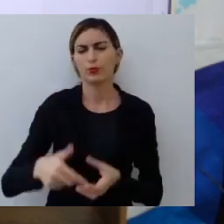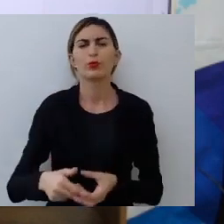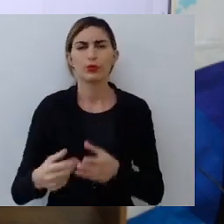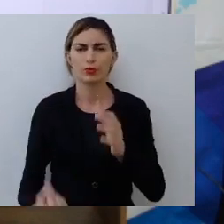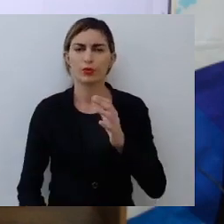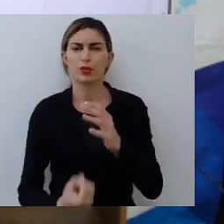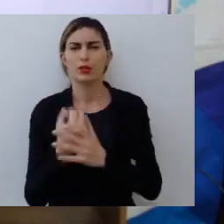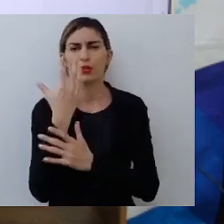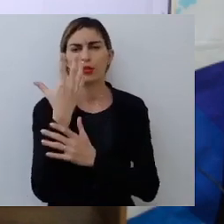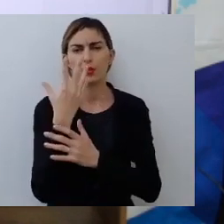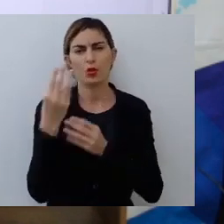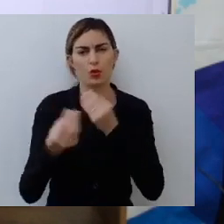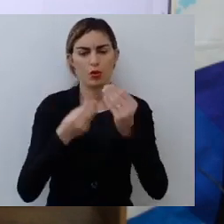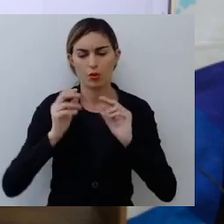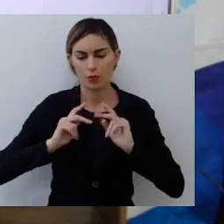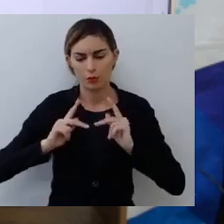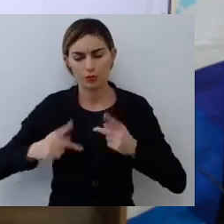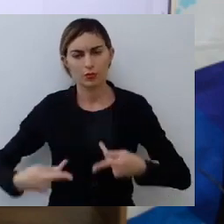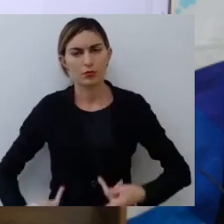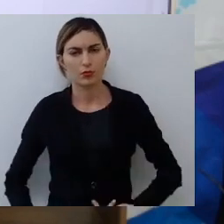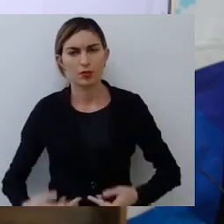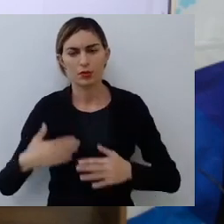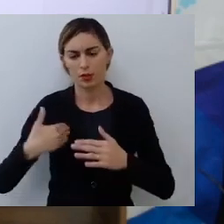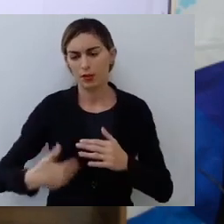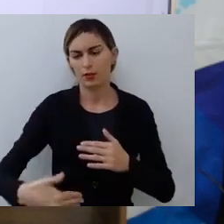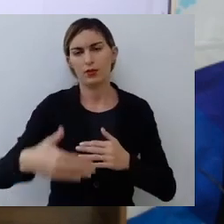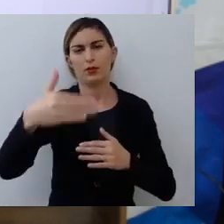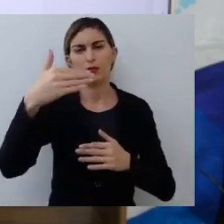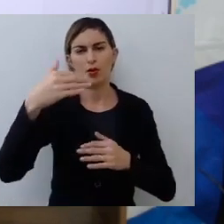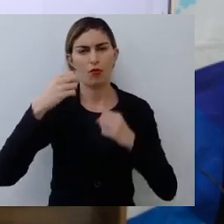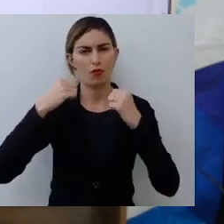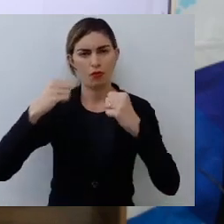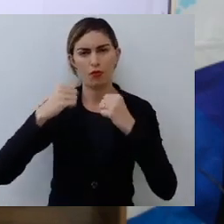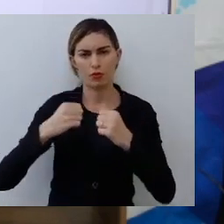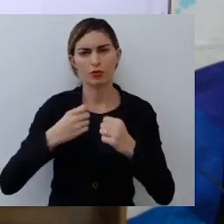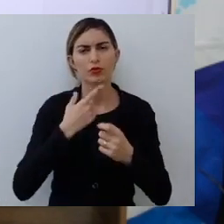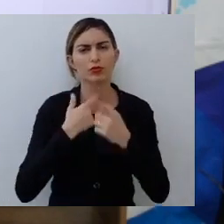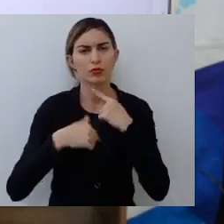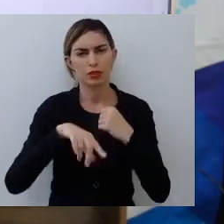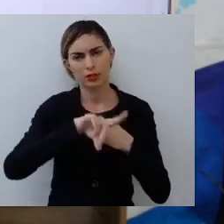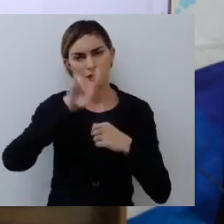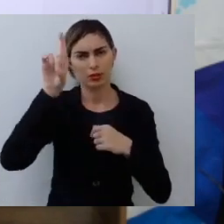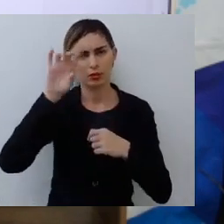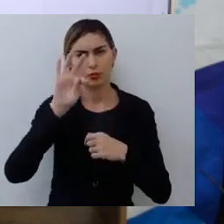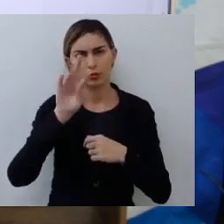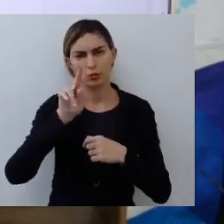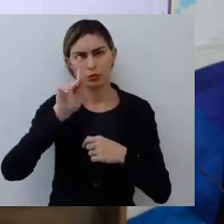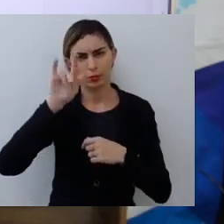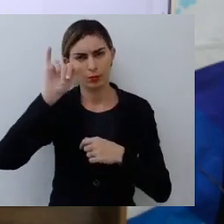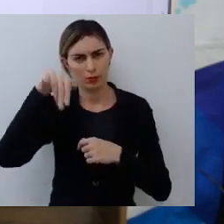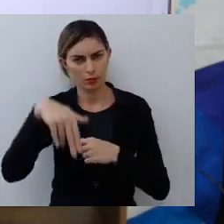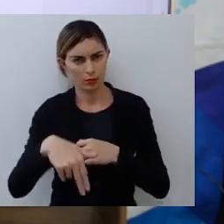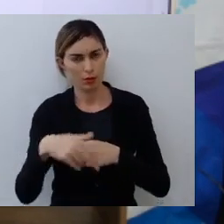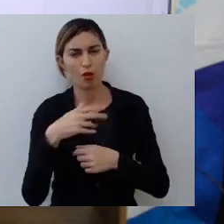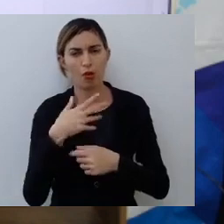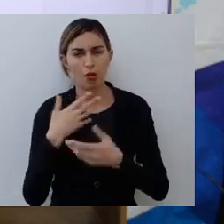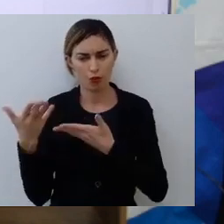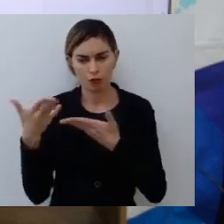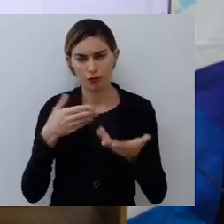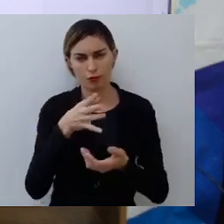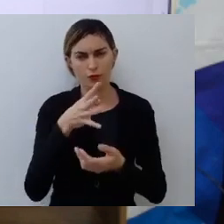sido criado, assim como os seres humanos, através da força e da vontade do Deus Tupã. Convido, inclusive, você a